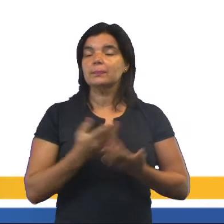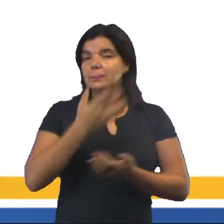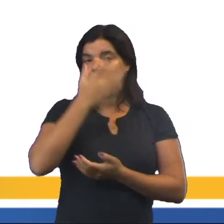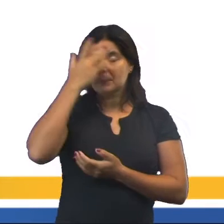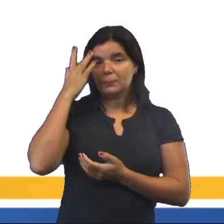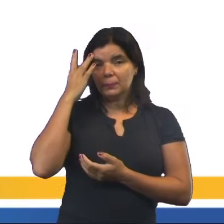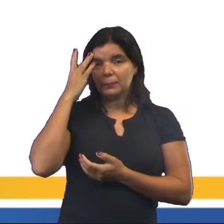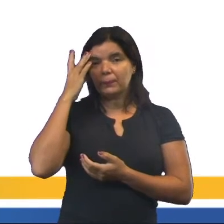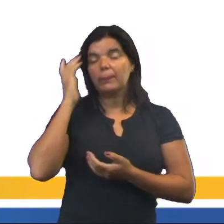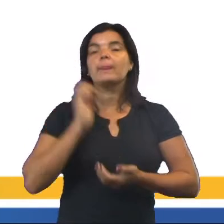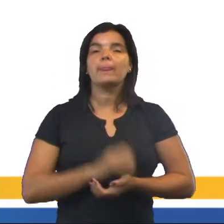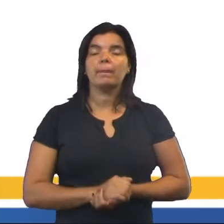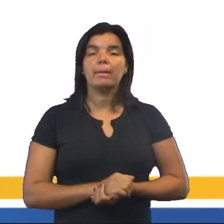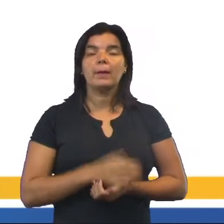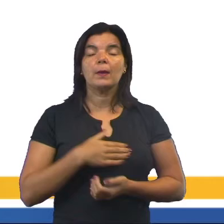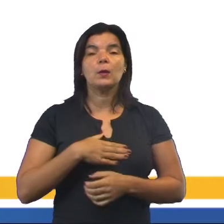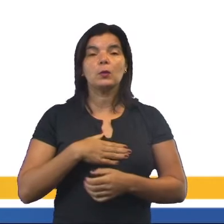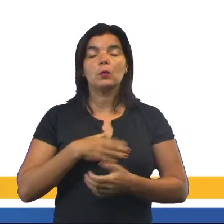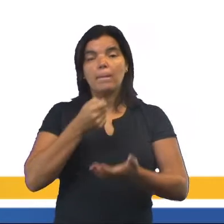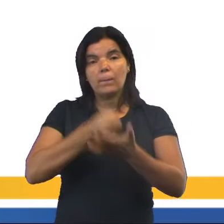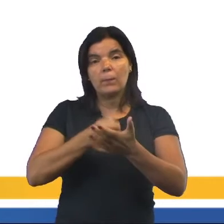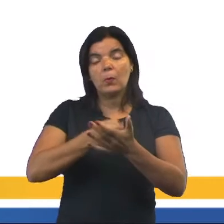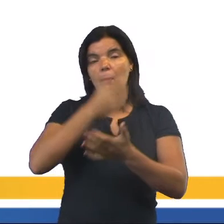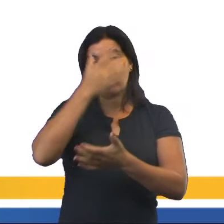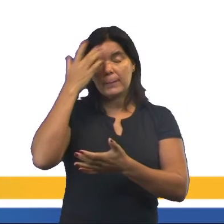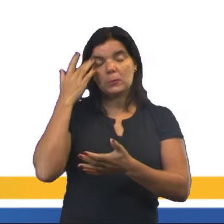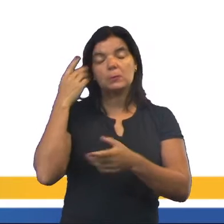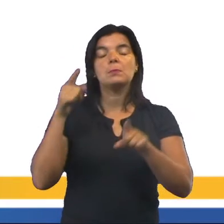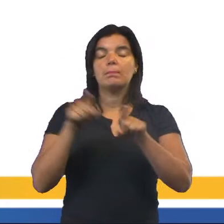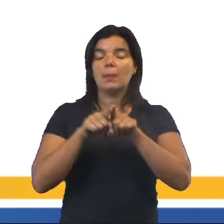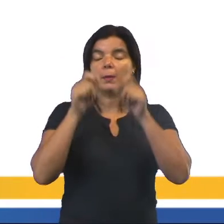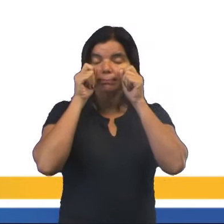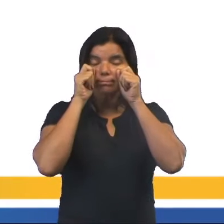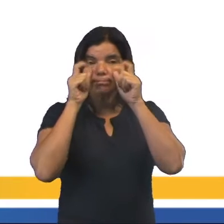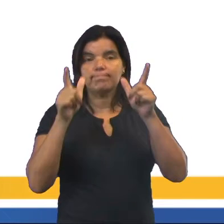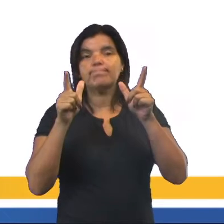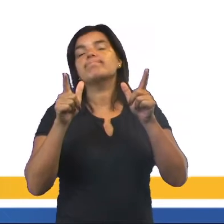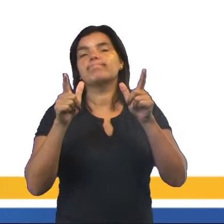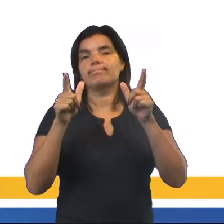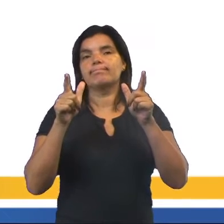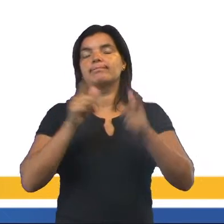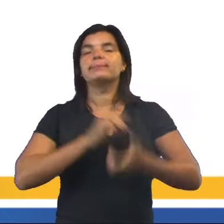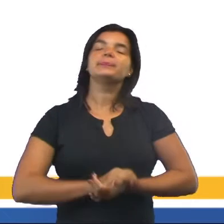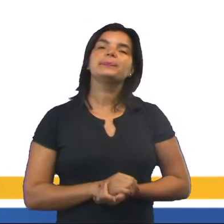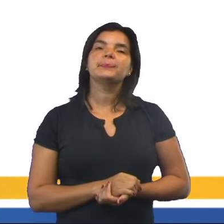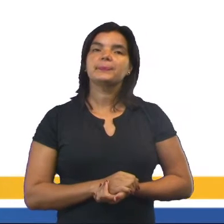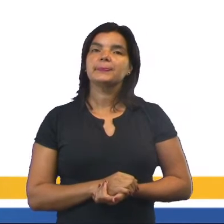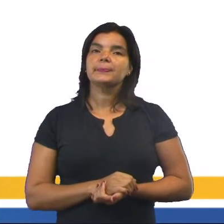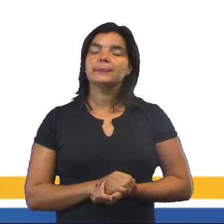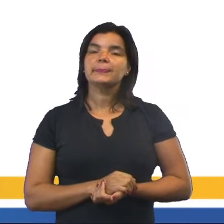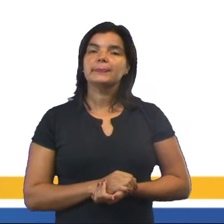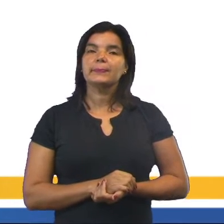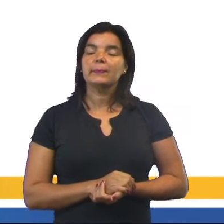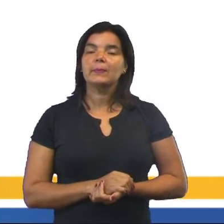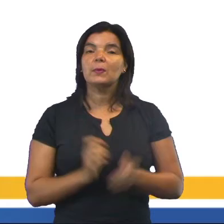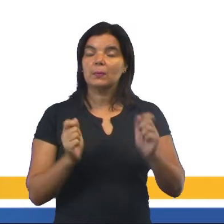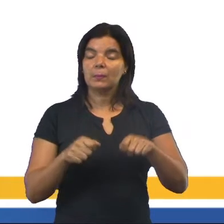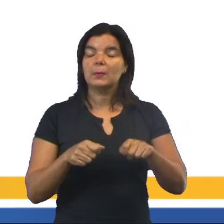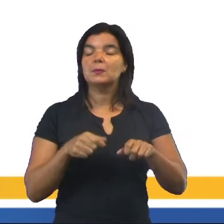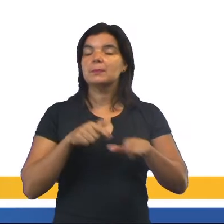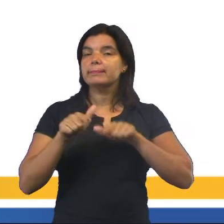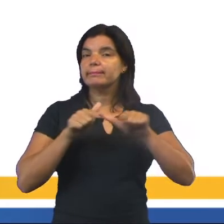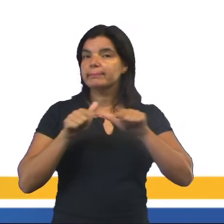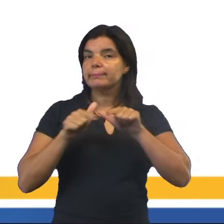as pessoas contratavam o knock-upper para servir de alarme, para acordá-las, para que fossem